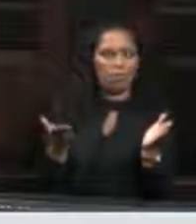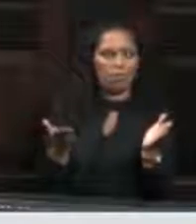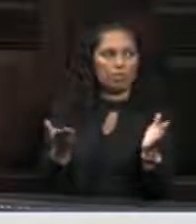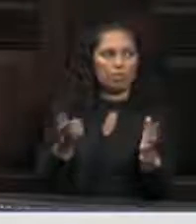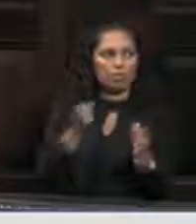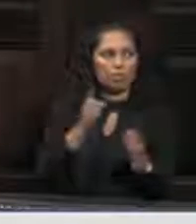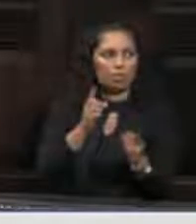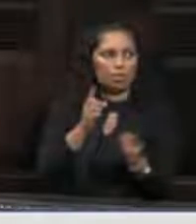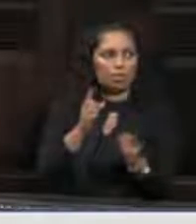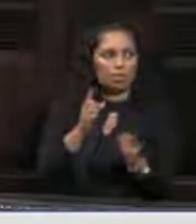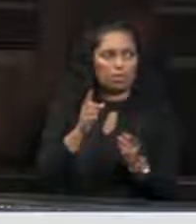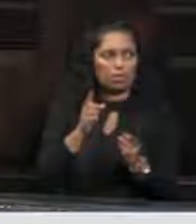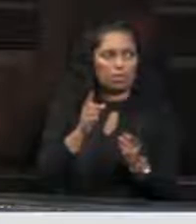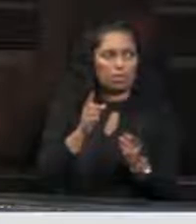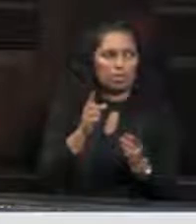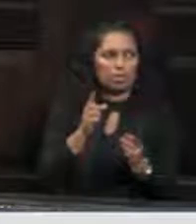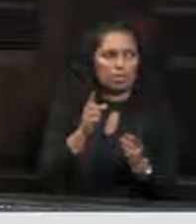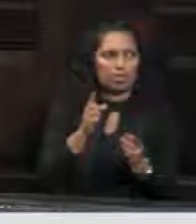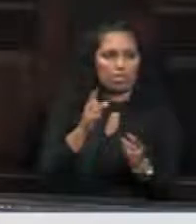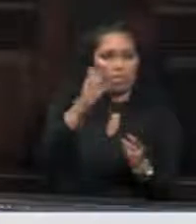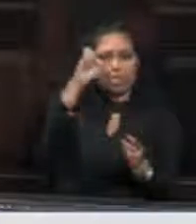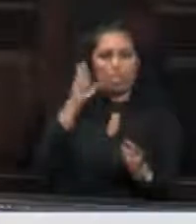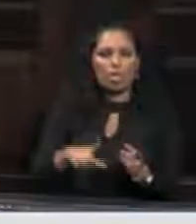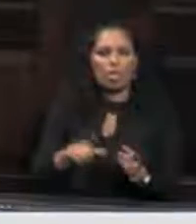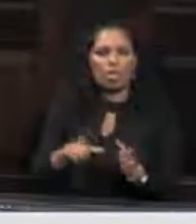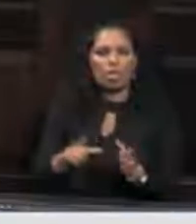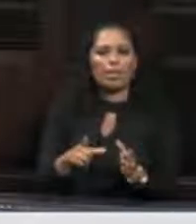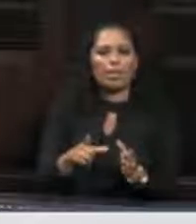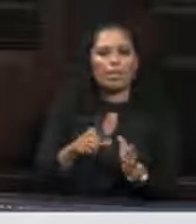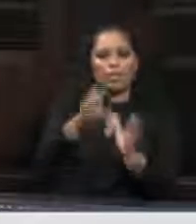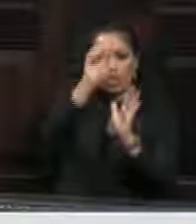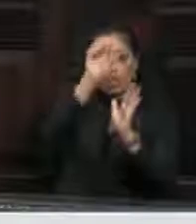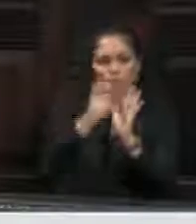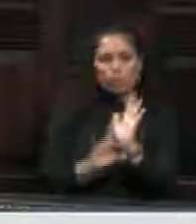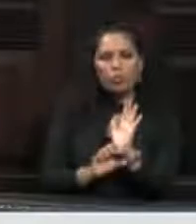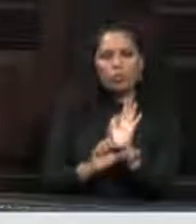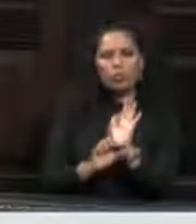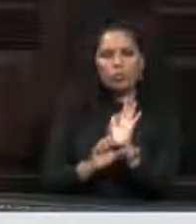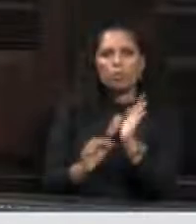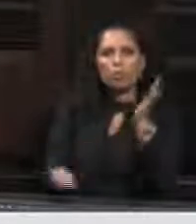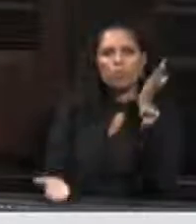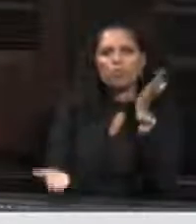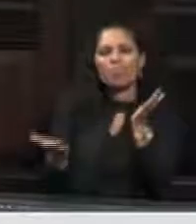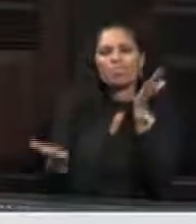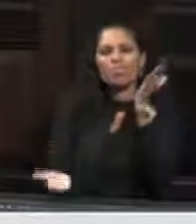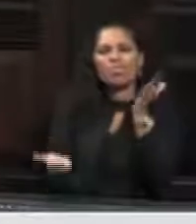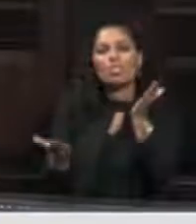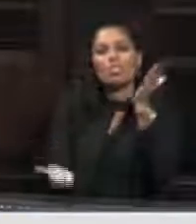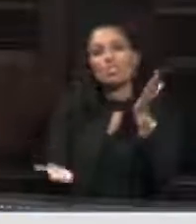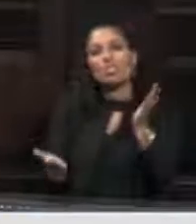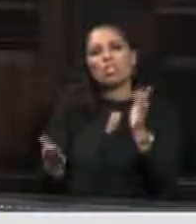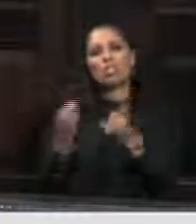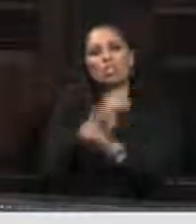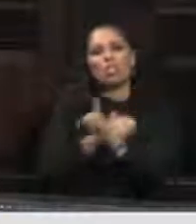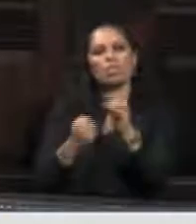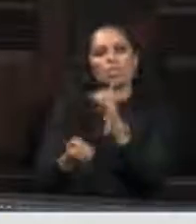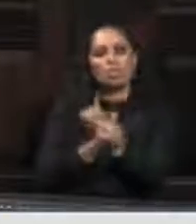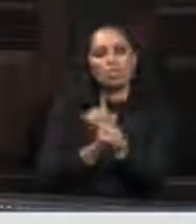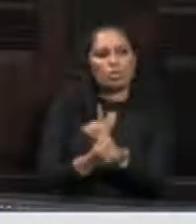com a pobreza significa você reduzir as desigualdades sociais. E isso daí passa exatamente por